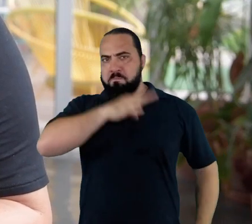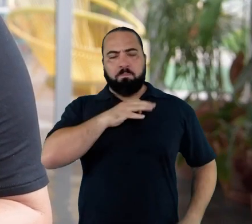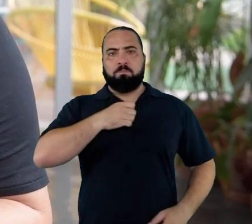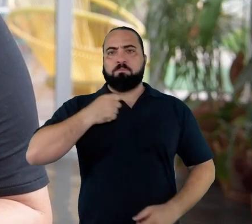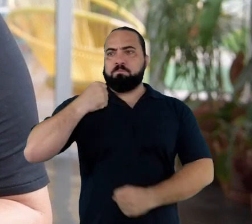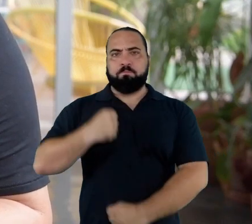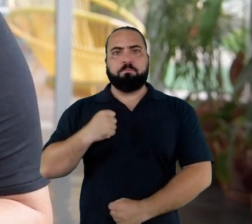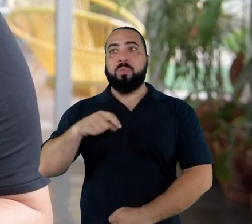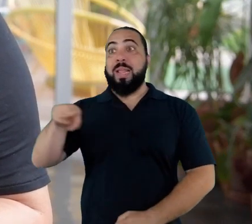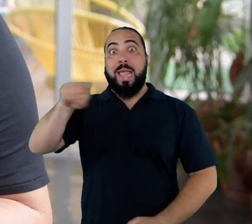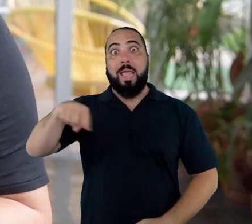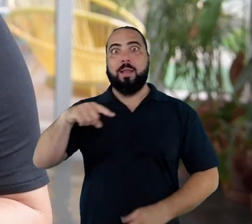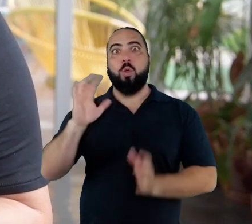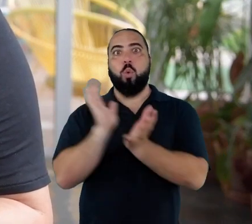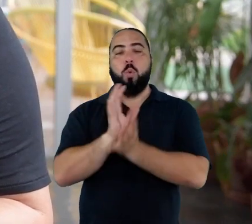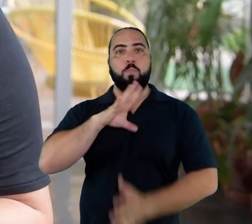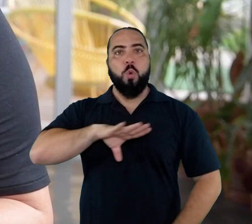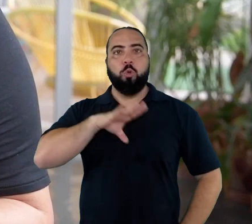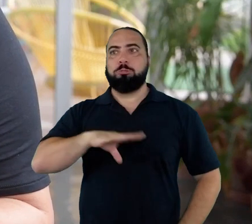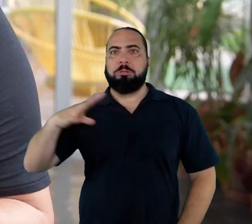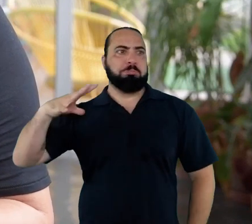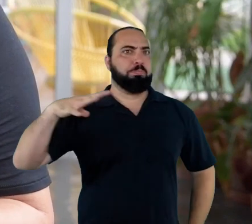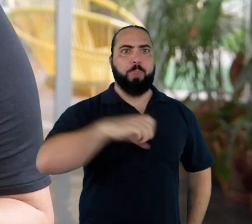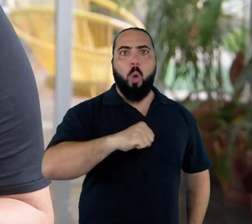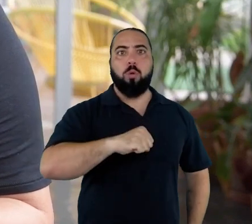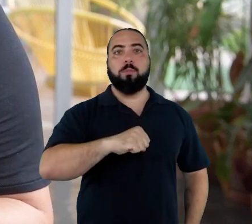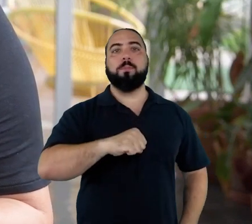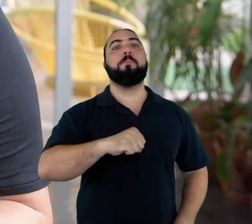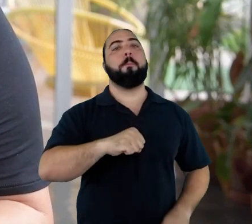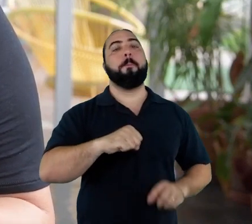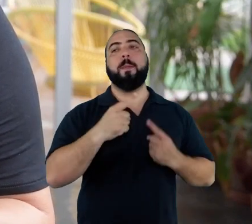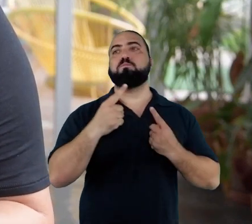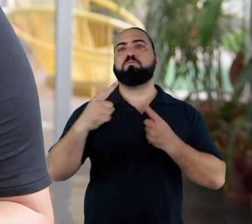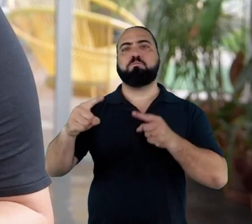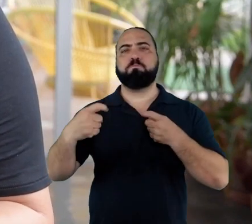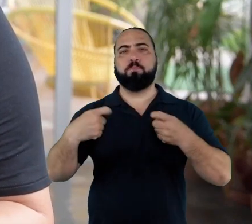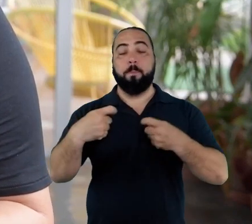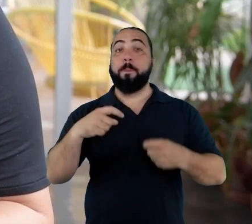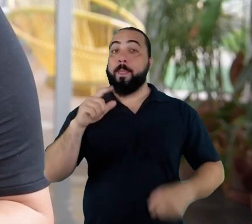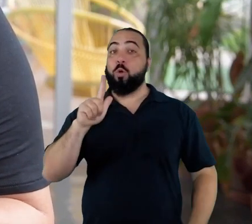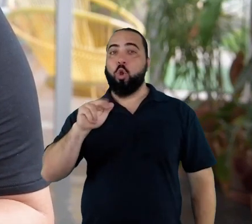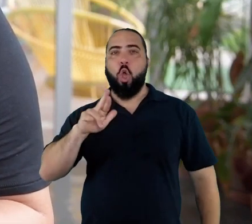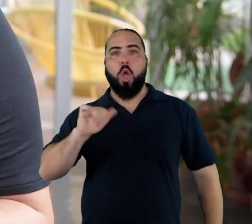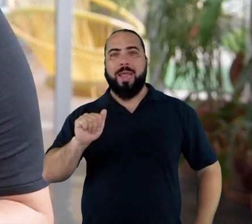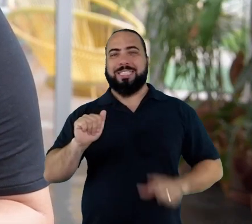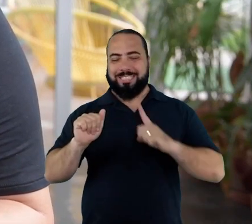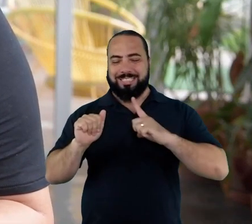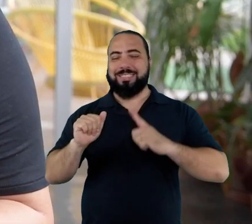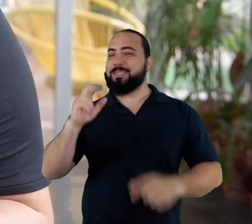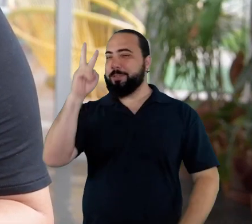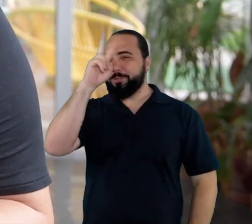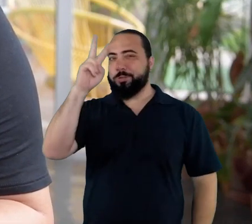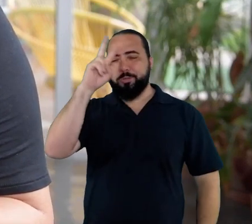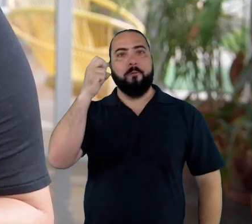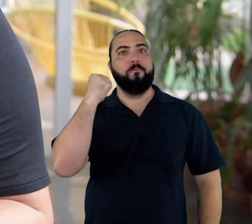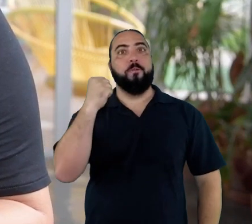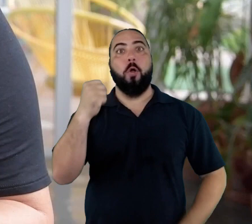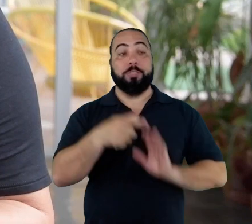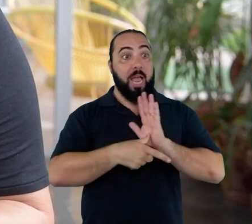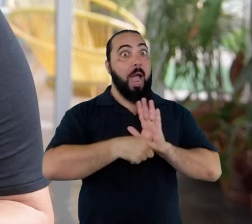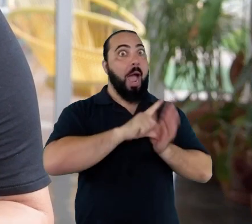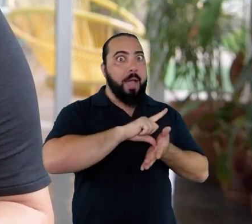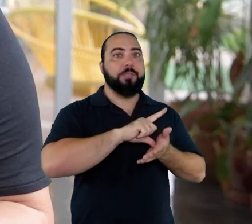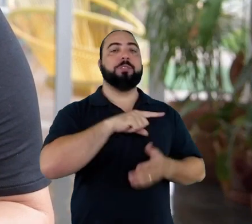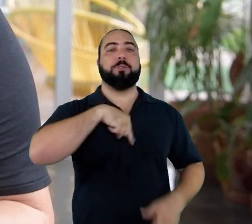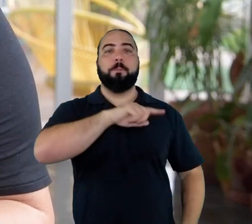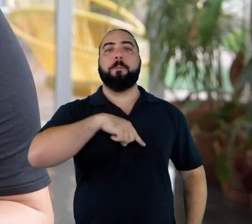à colonização portuguesa. Então a Glória, ela tinha uma história muito forte antes